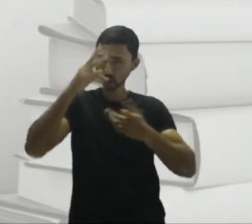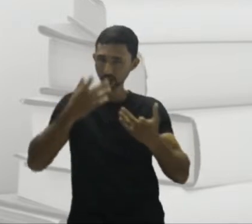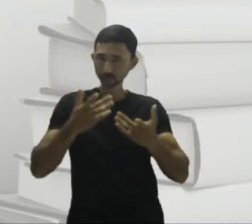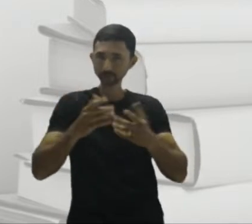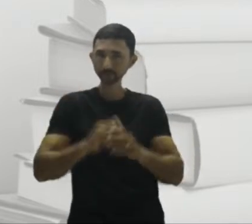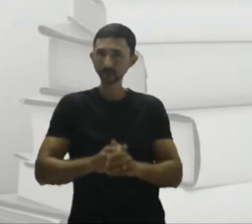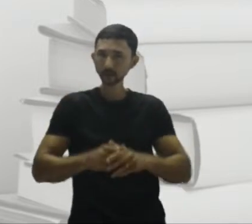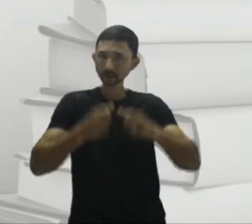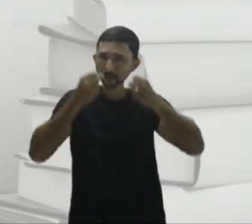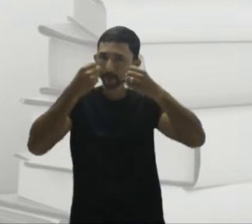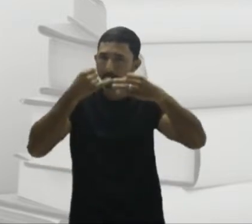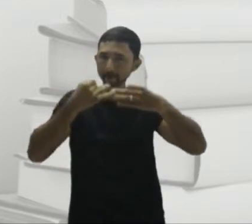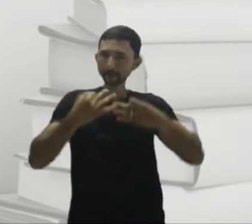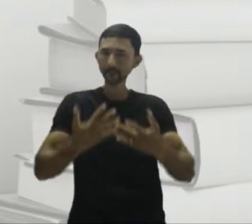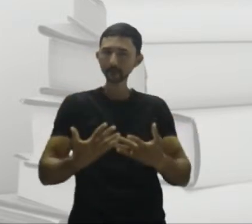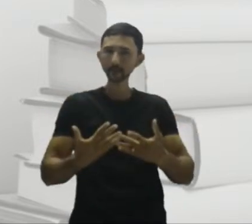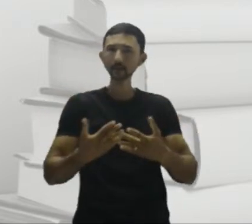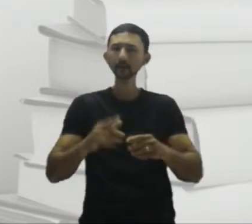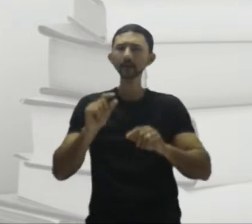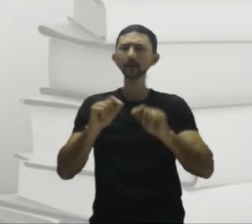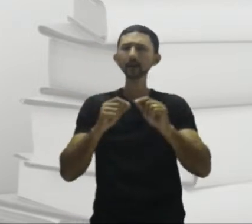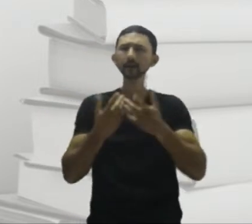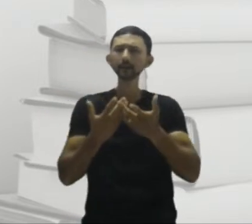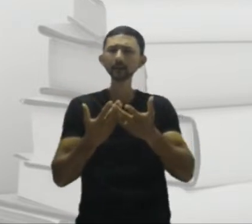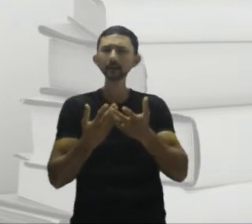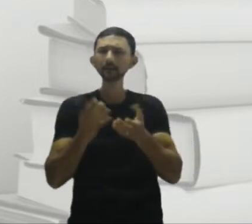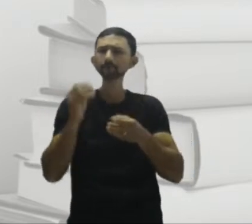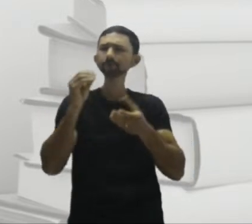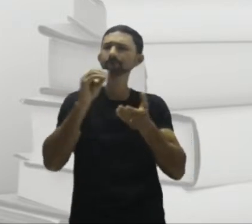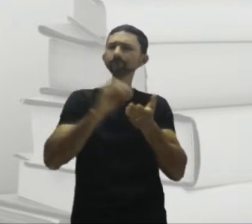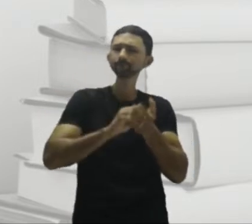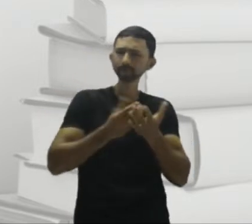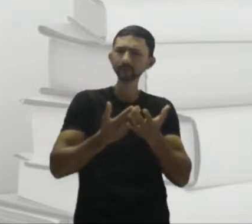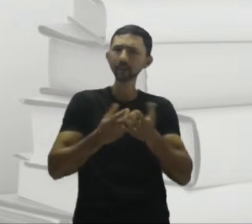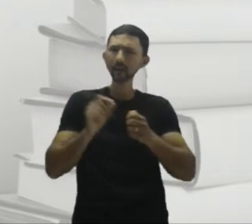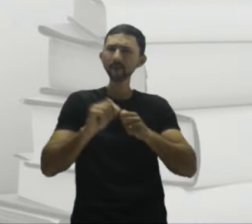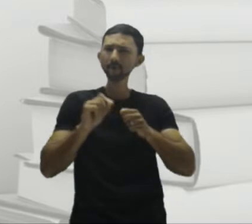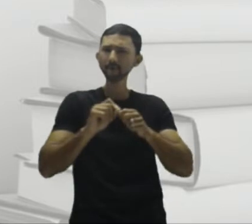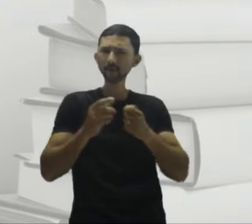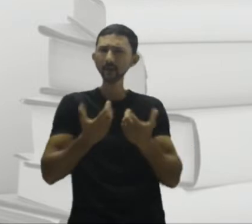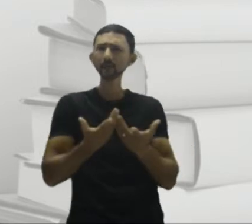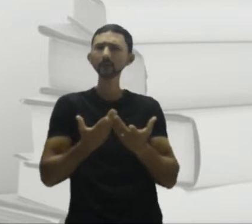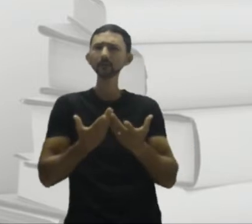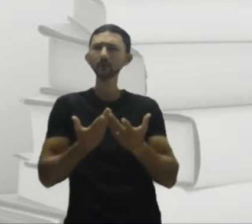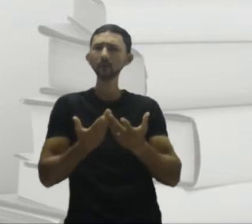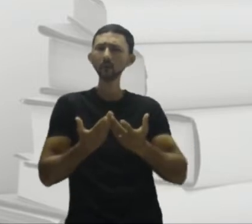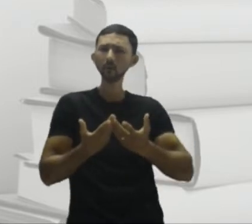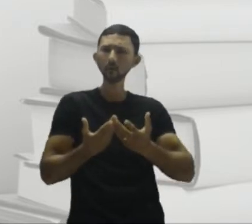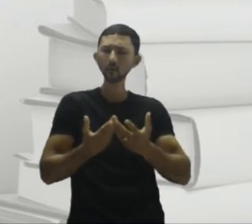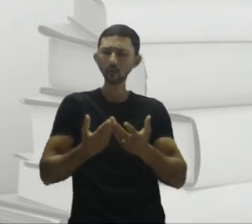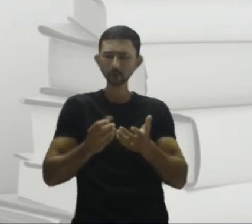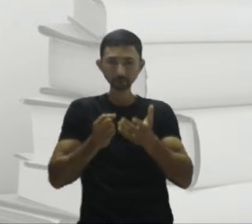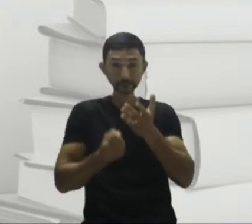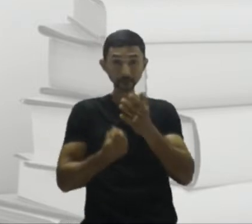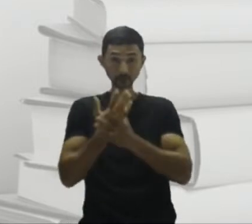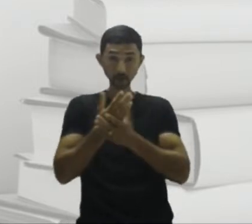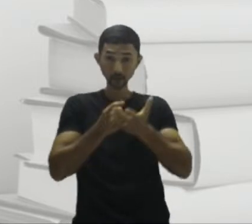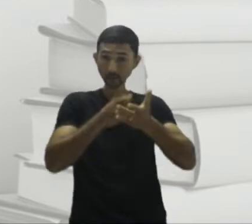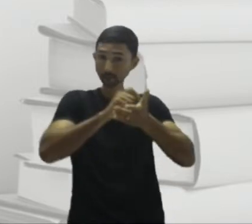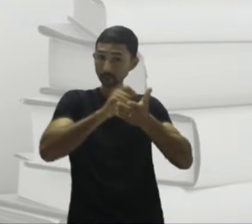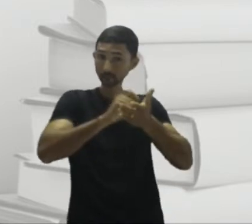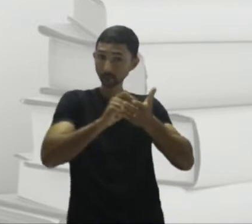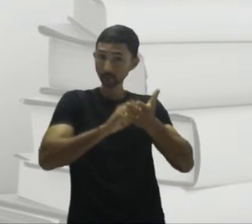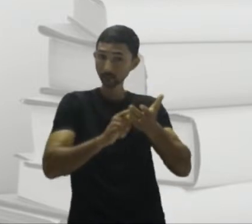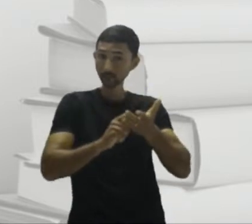certo? Ele é composto, ele é feito, a sua forma de se expressar é por meio